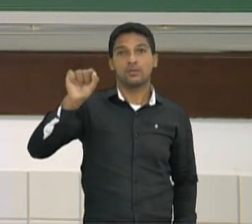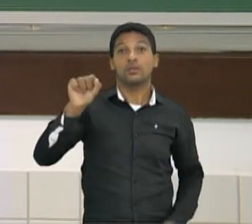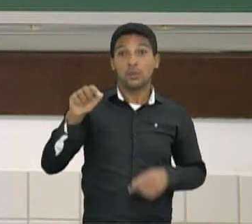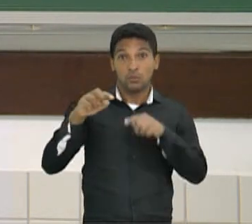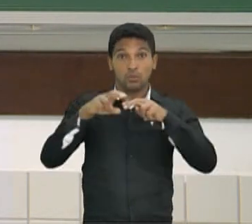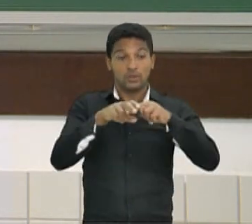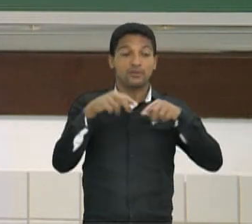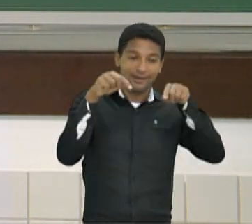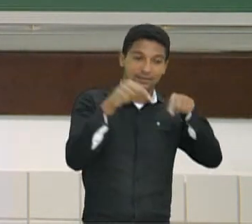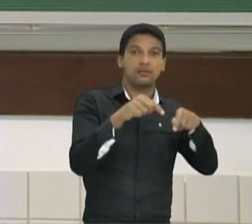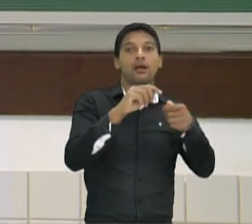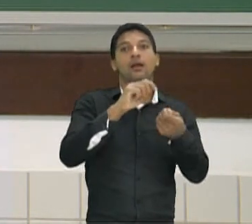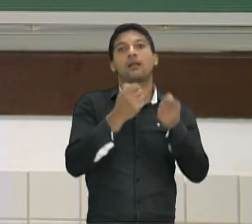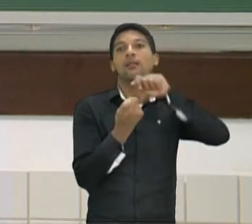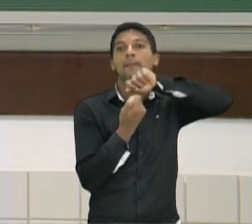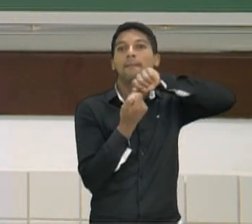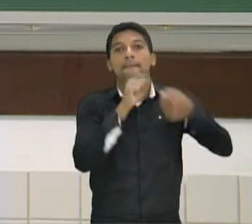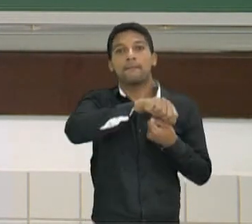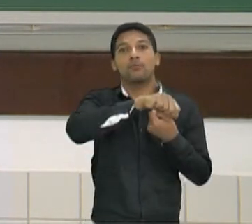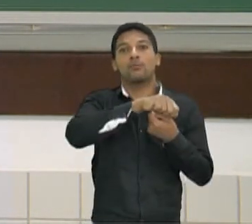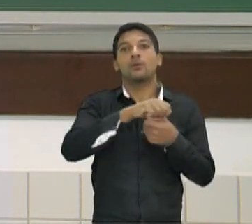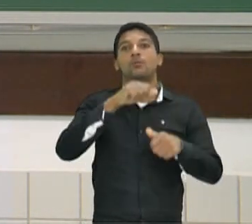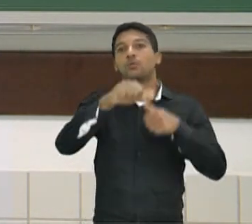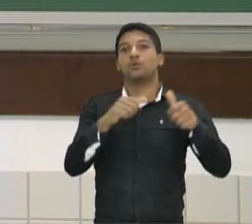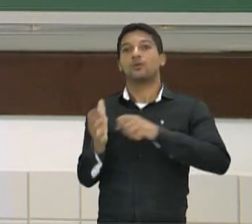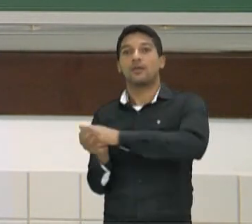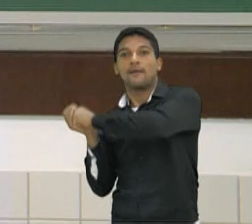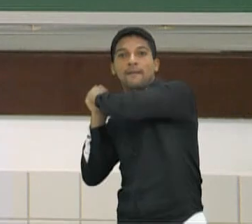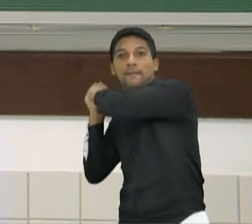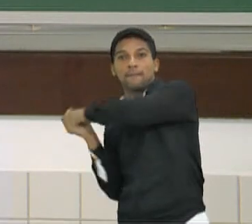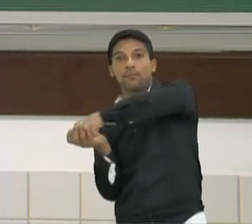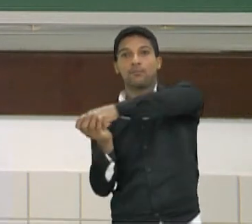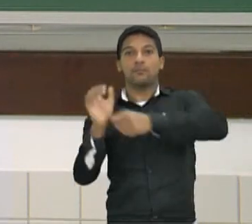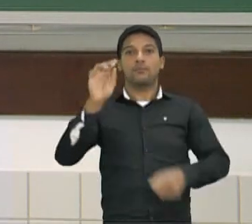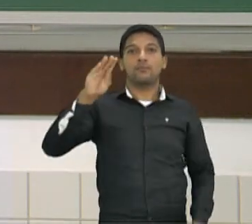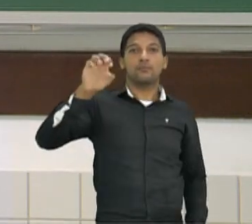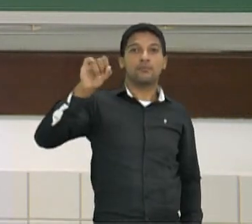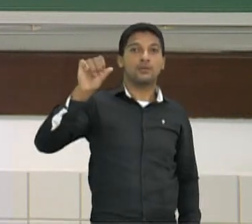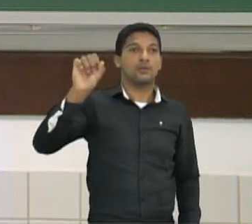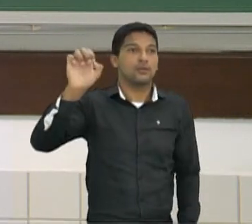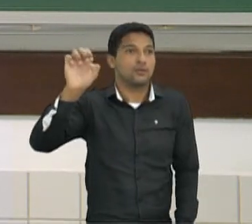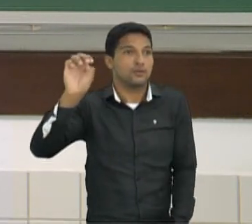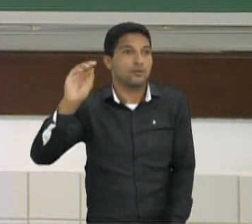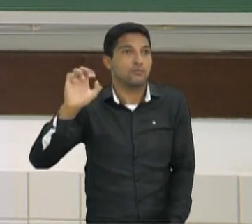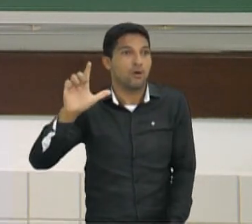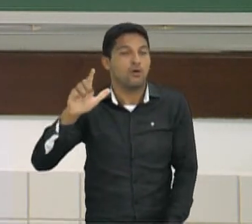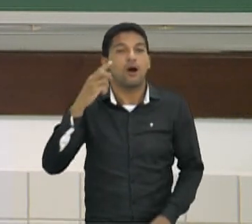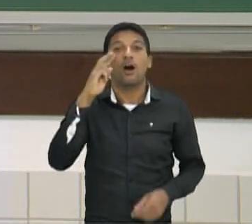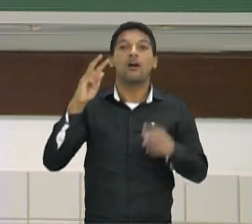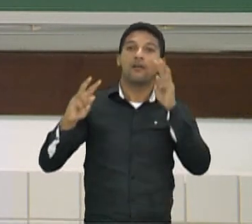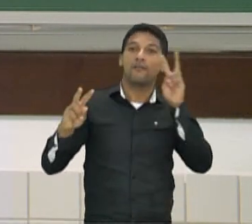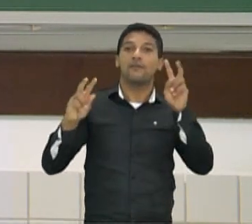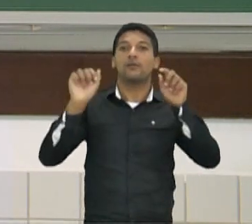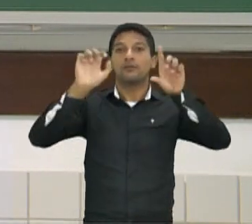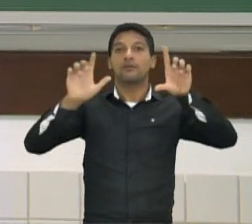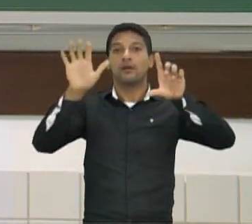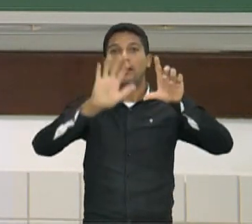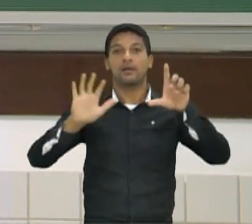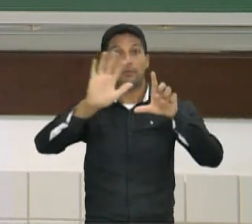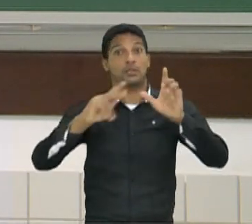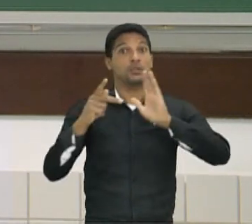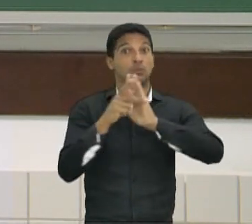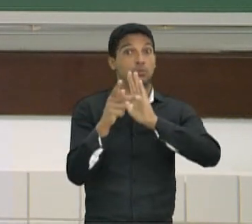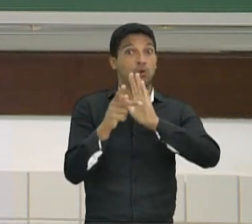vamos estar vendo hoje, que é o beisebol, né? Então, aqui tem uma imagem que retrata a ideia do rounders